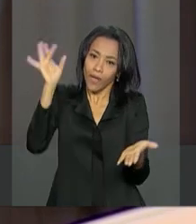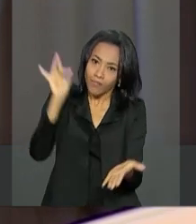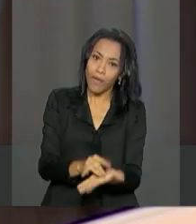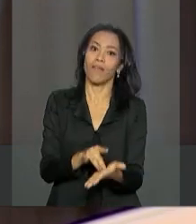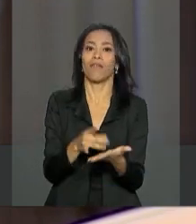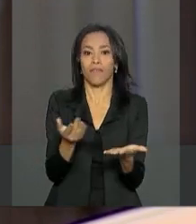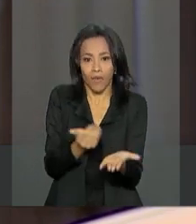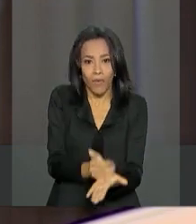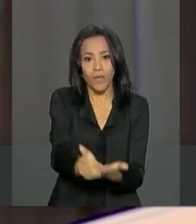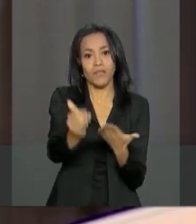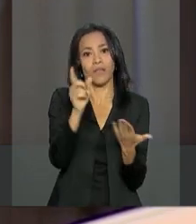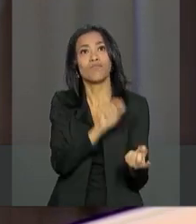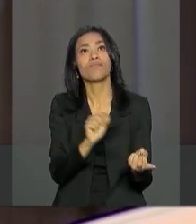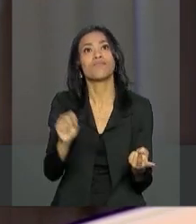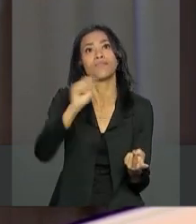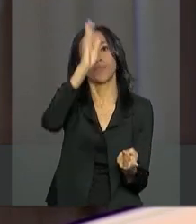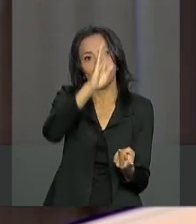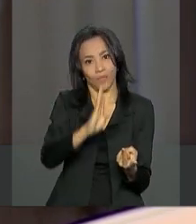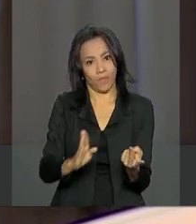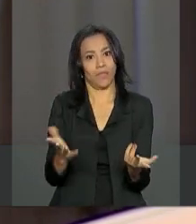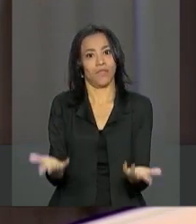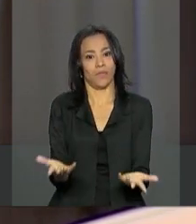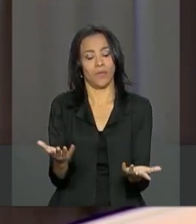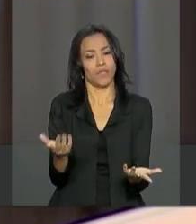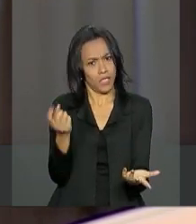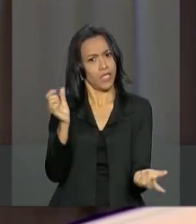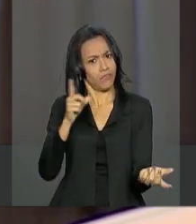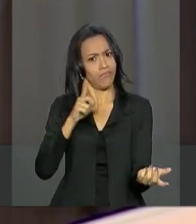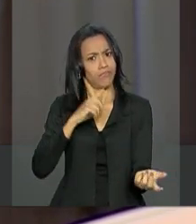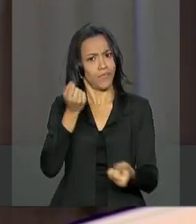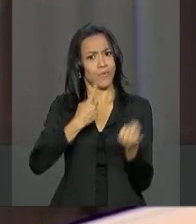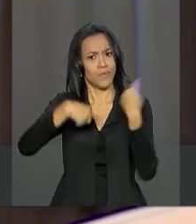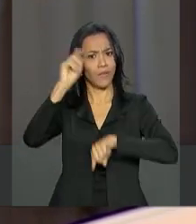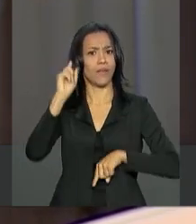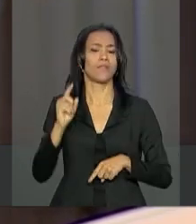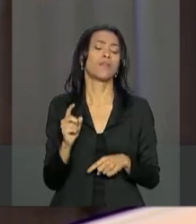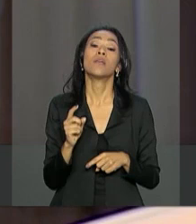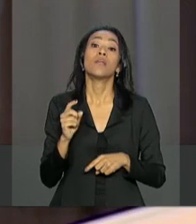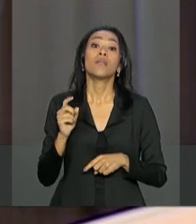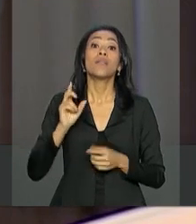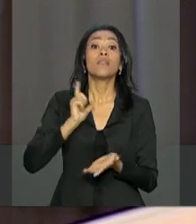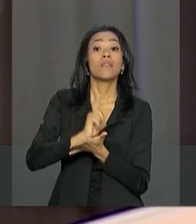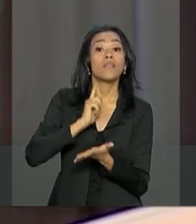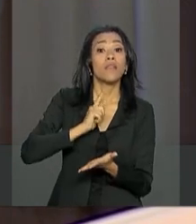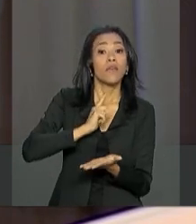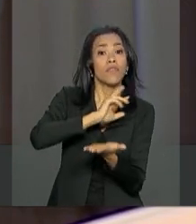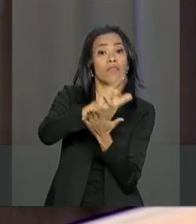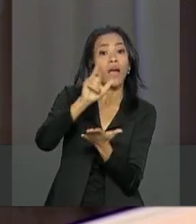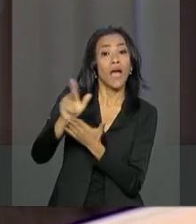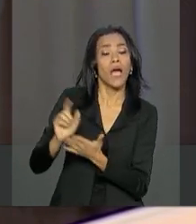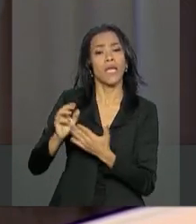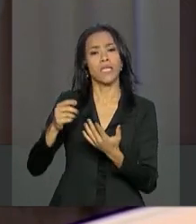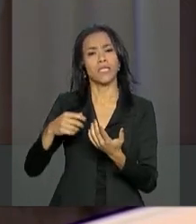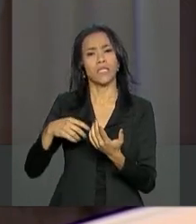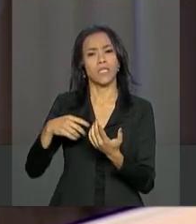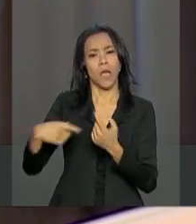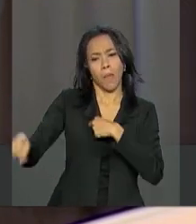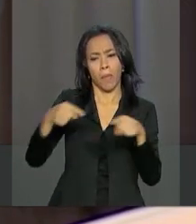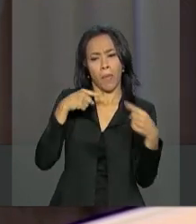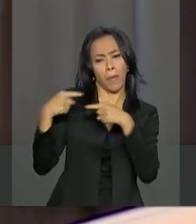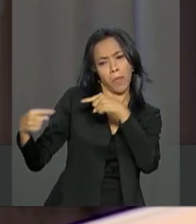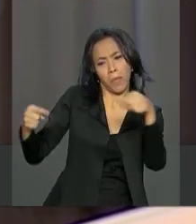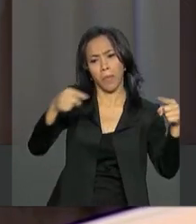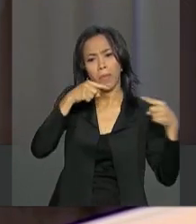implantada. Implantada com sucesso. Eu posso dizer aos senhores que as várias manifestações que tenho tido são num sentido